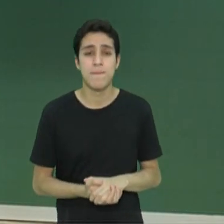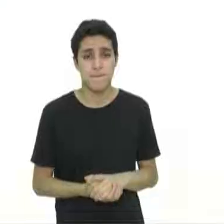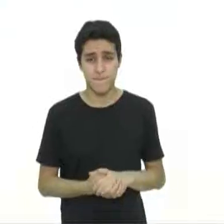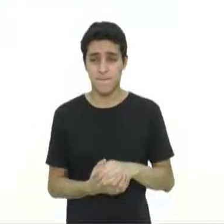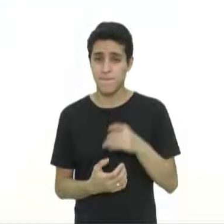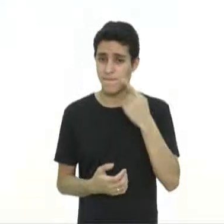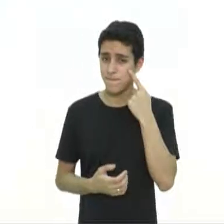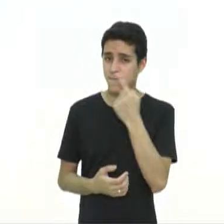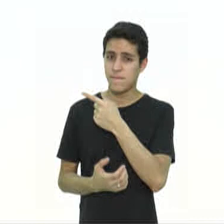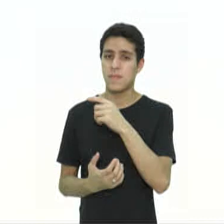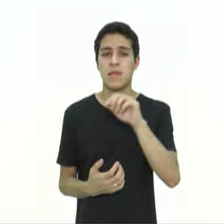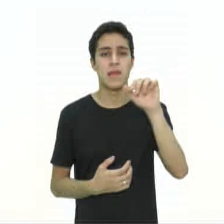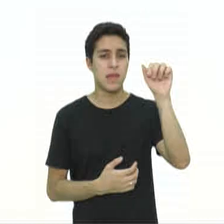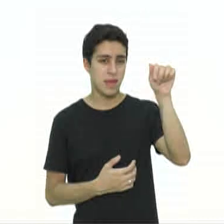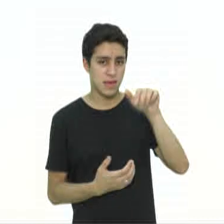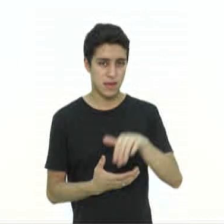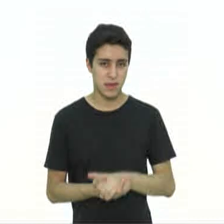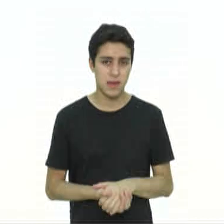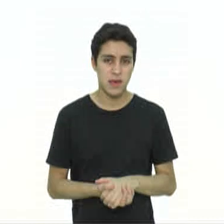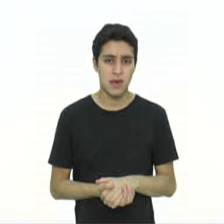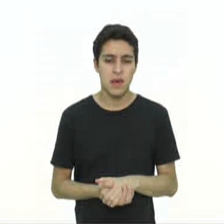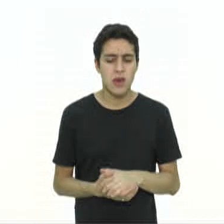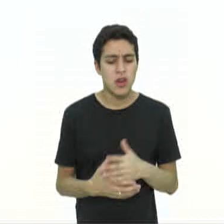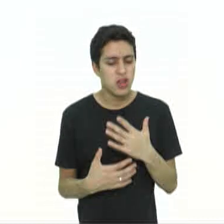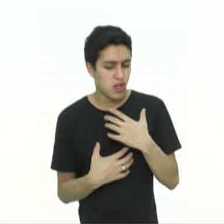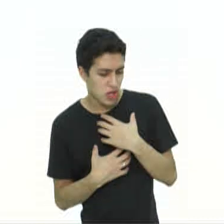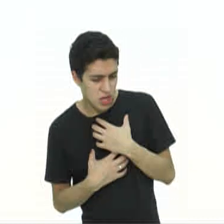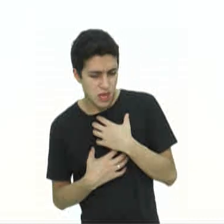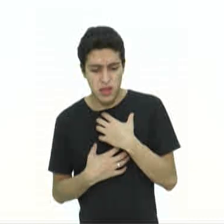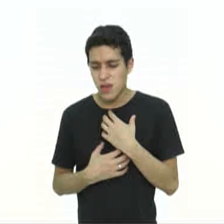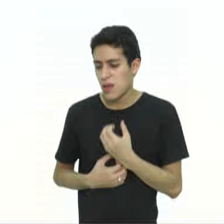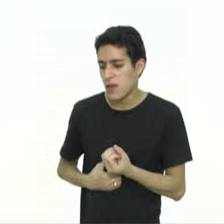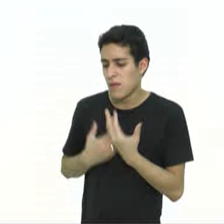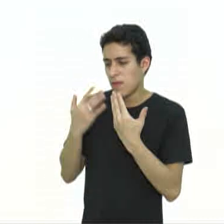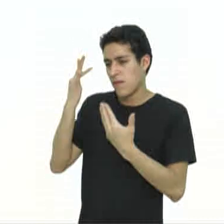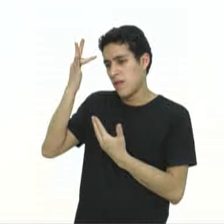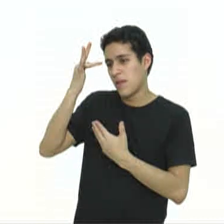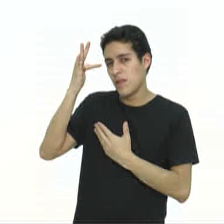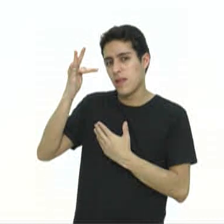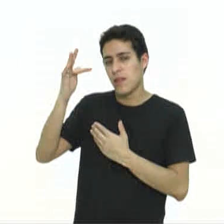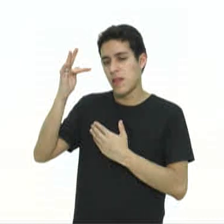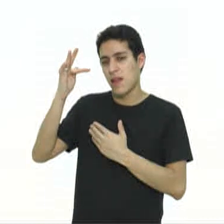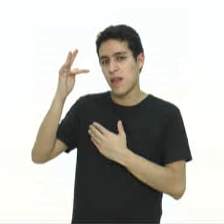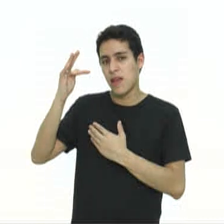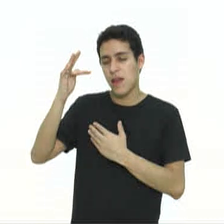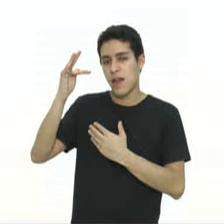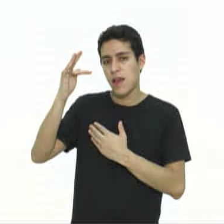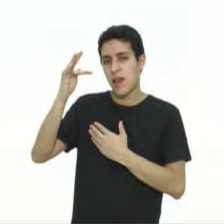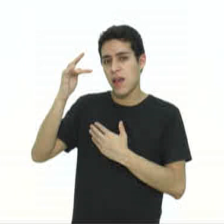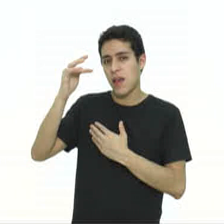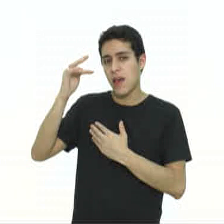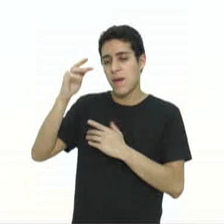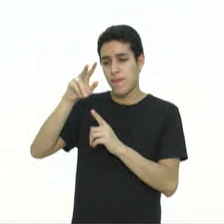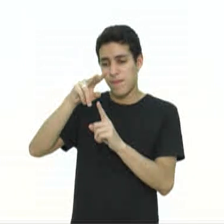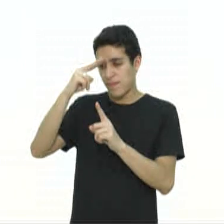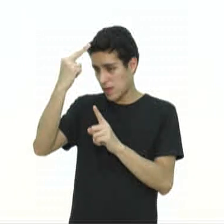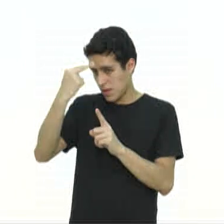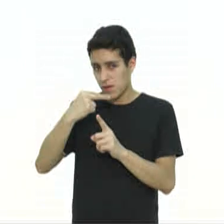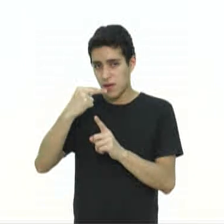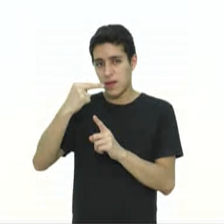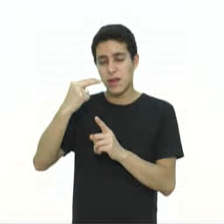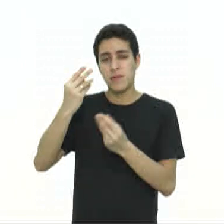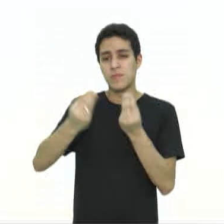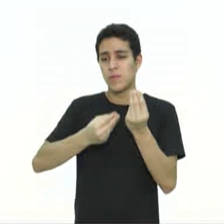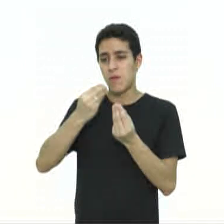Alternativas de respostas. A. A forma de exposição da filosofia platônica é o diálogo e o conhecimento. Funda-se no rigor interno